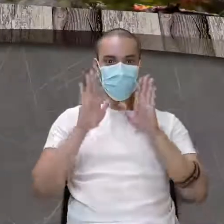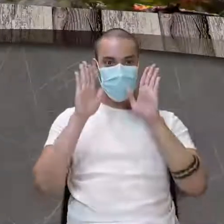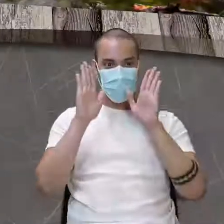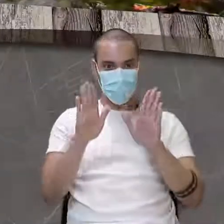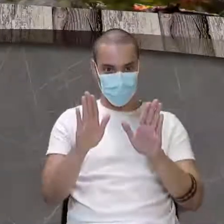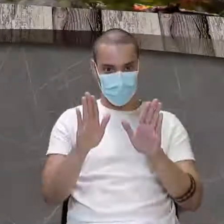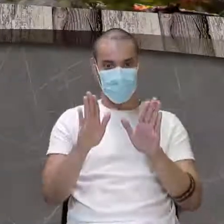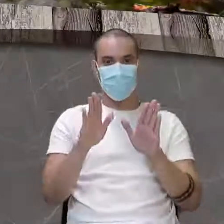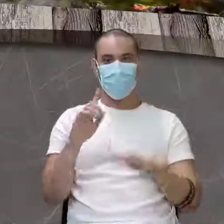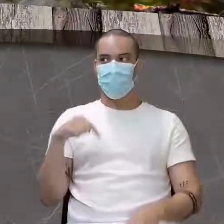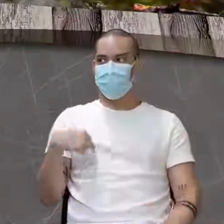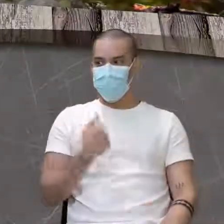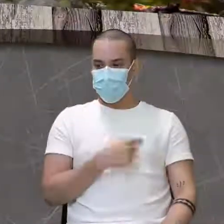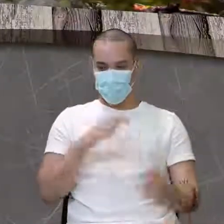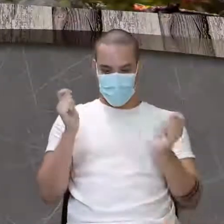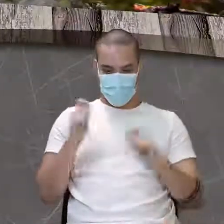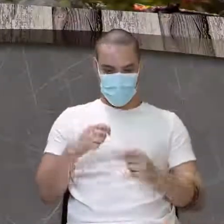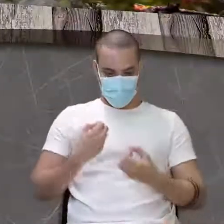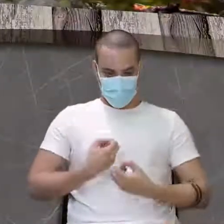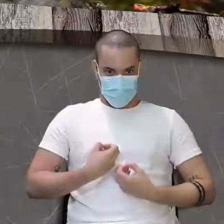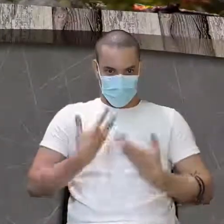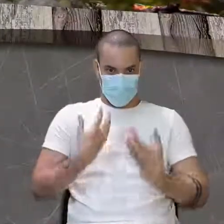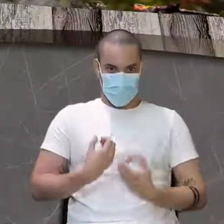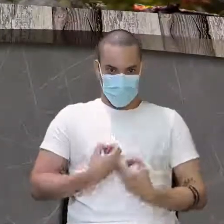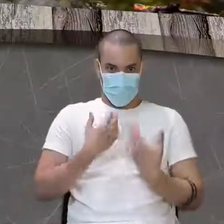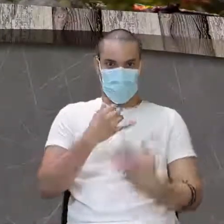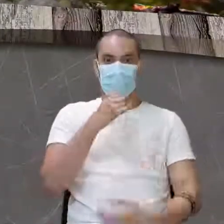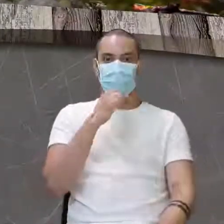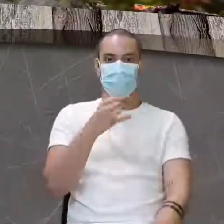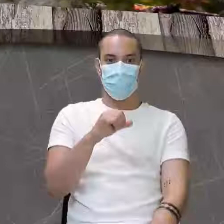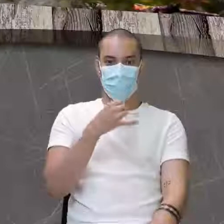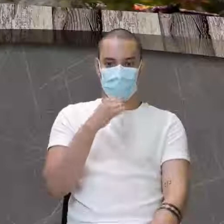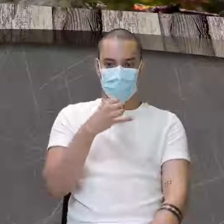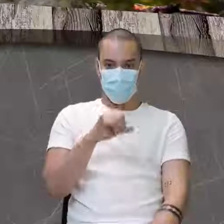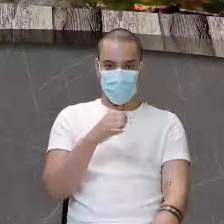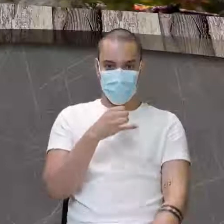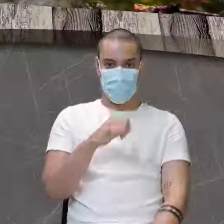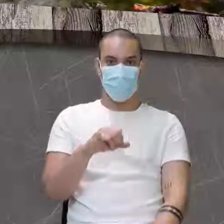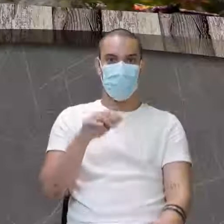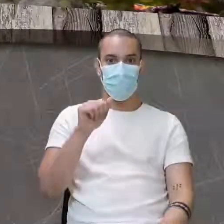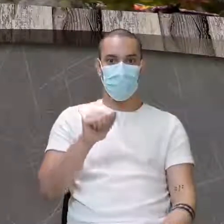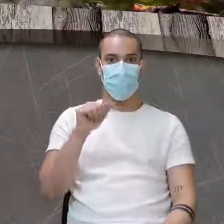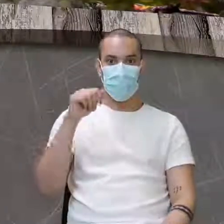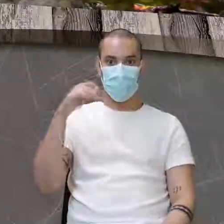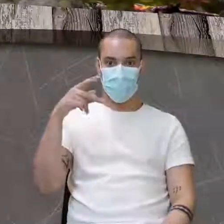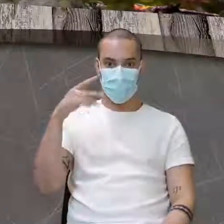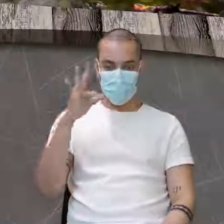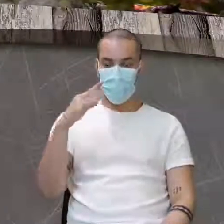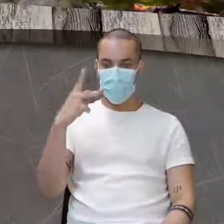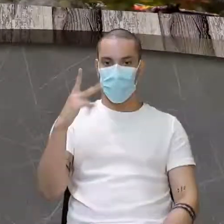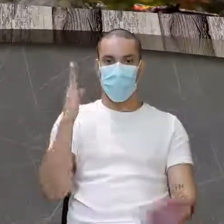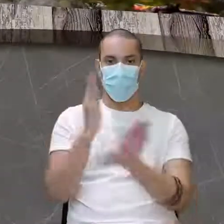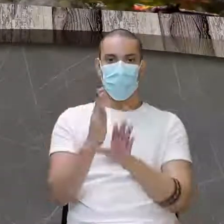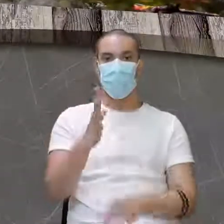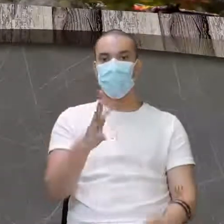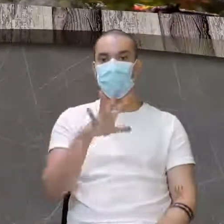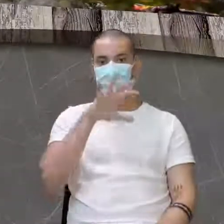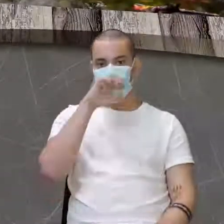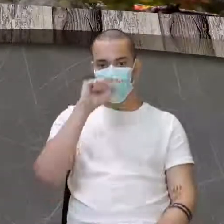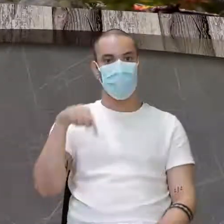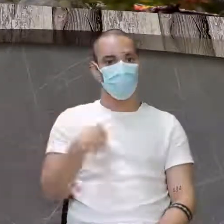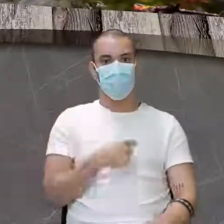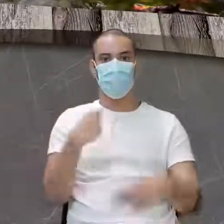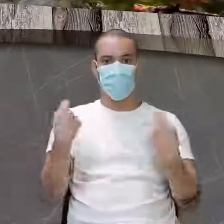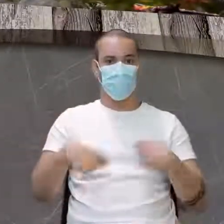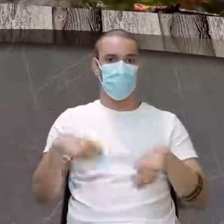produza esse processo de energia, as moléculas de ATP, através da respiração, a gente precisa